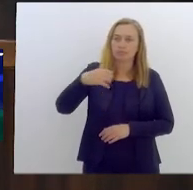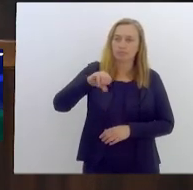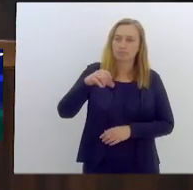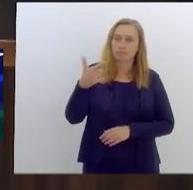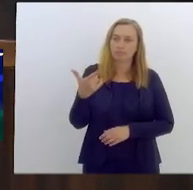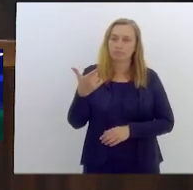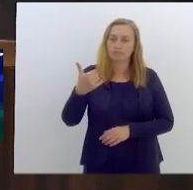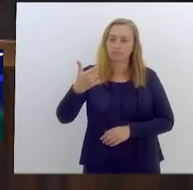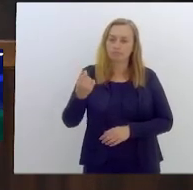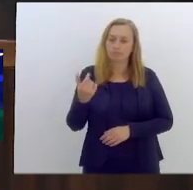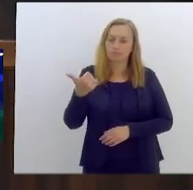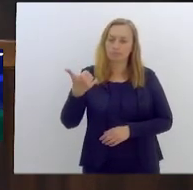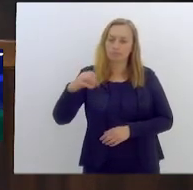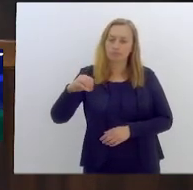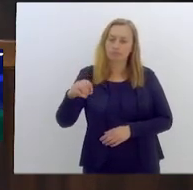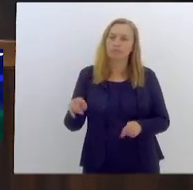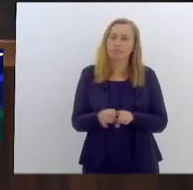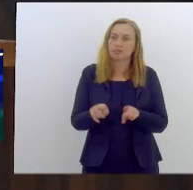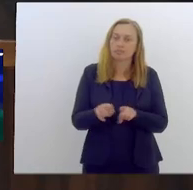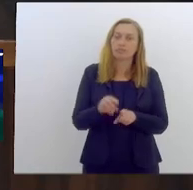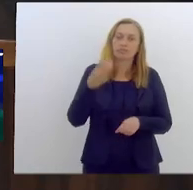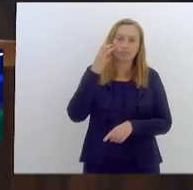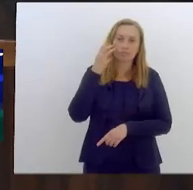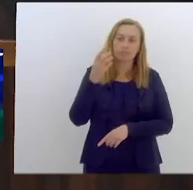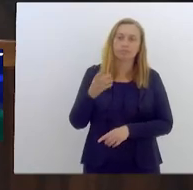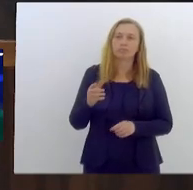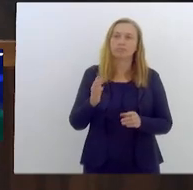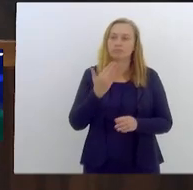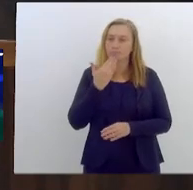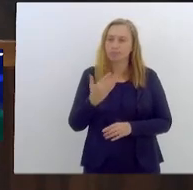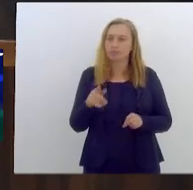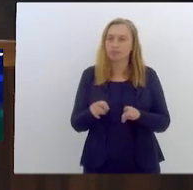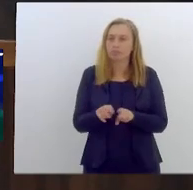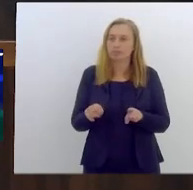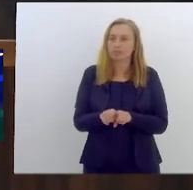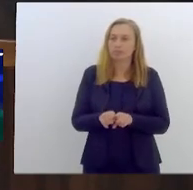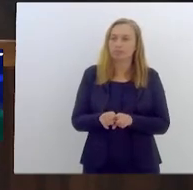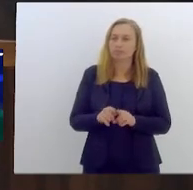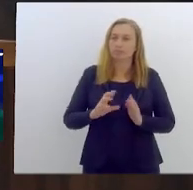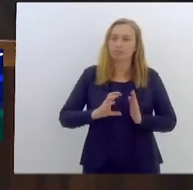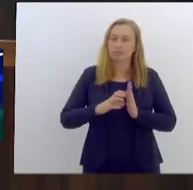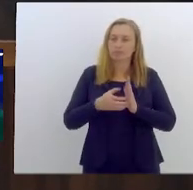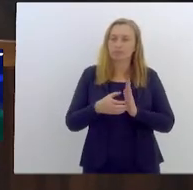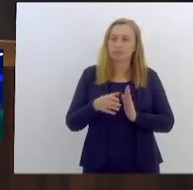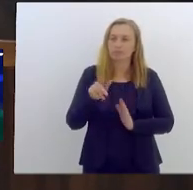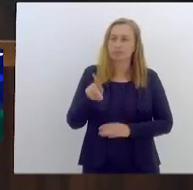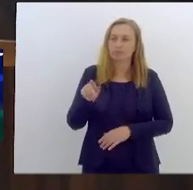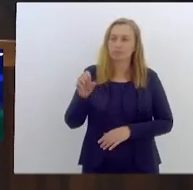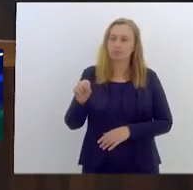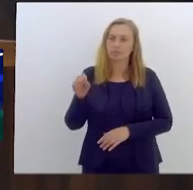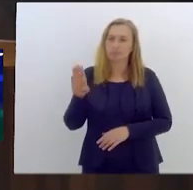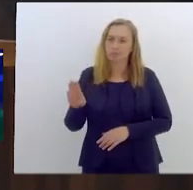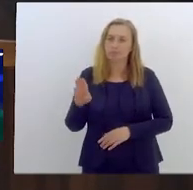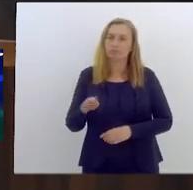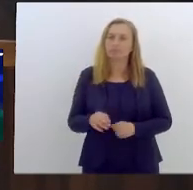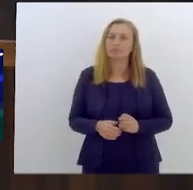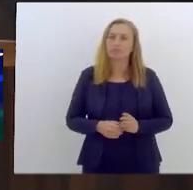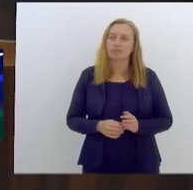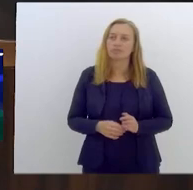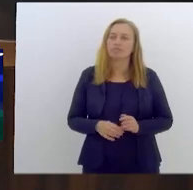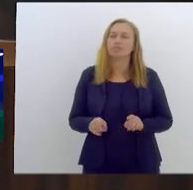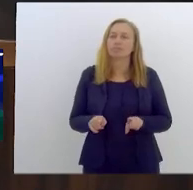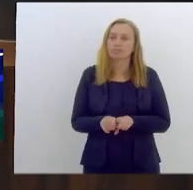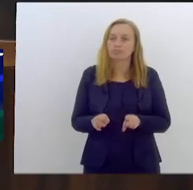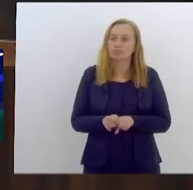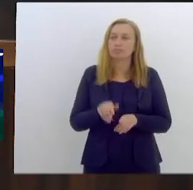20, e o deputado Valdec, que também pediu uma questão de ordem, pediu... É pela bancada pela do PSB. Pela bancada do PSB. PSB. Também